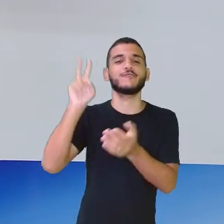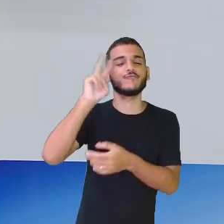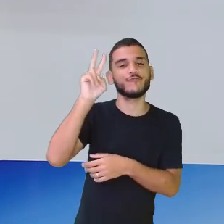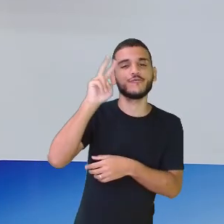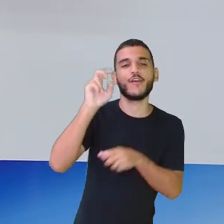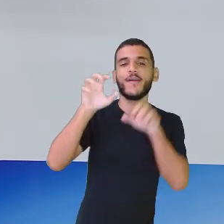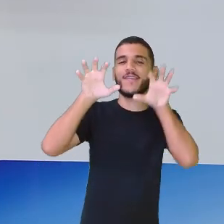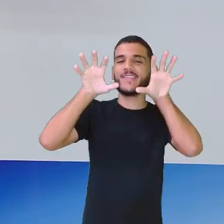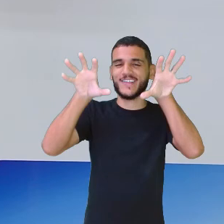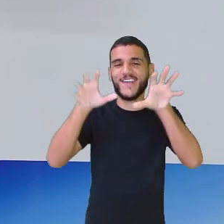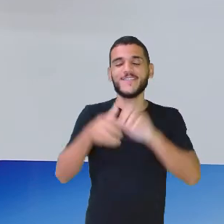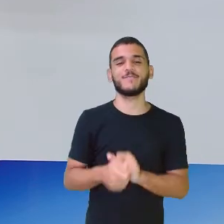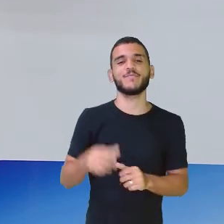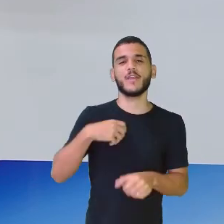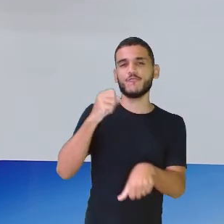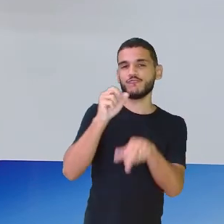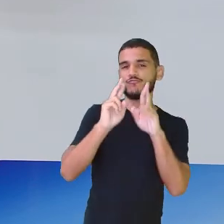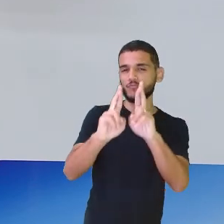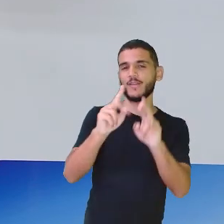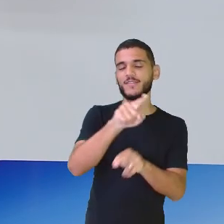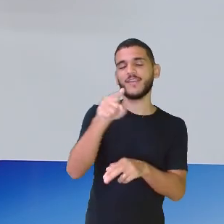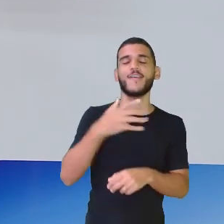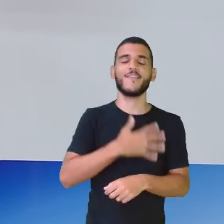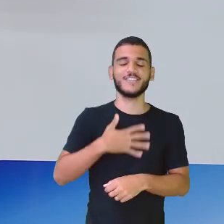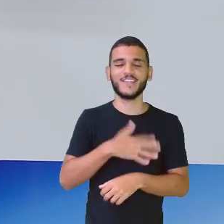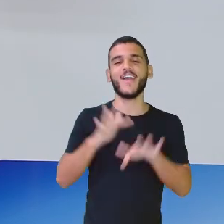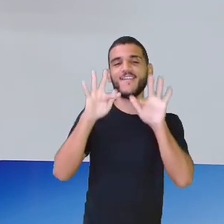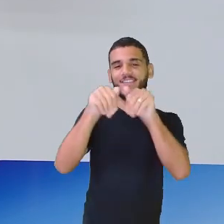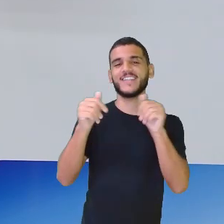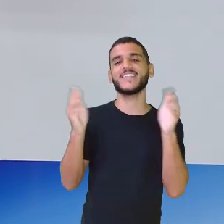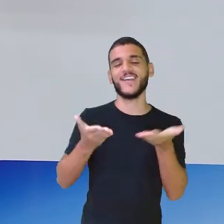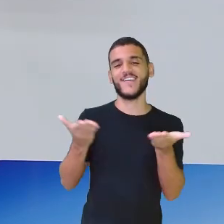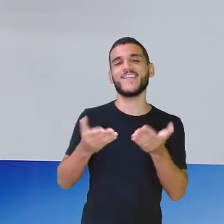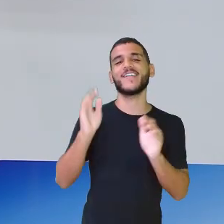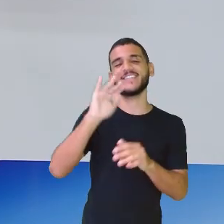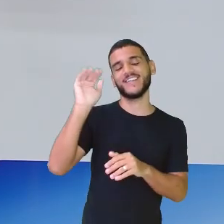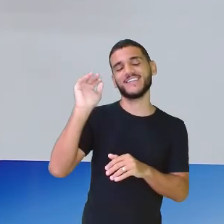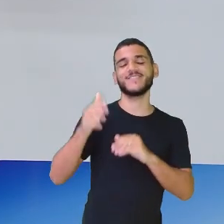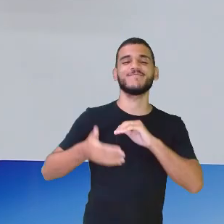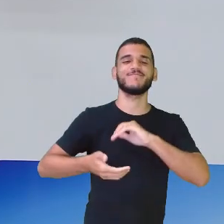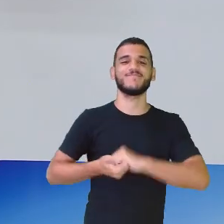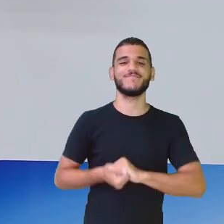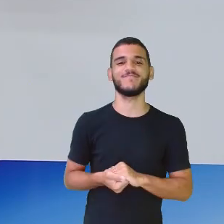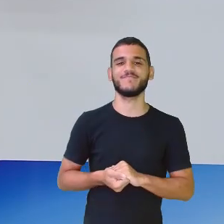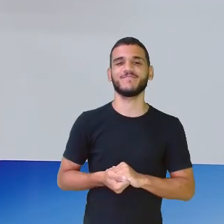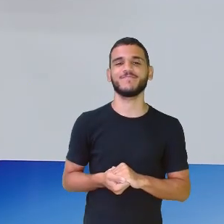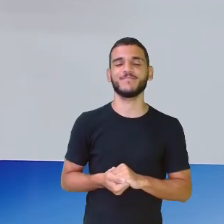Então, eu espero que vocês tenham gostado dessa nossa aula e a gente vai ficando por aqui. Até a próxima!